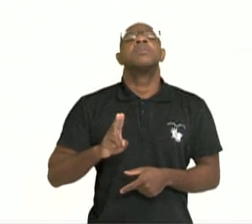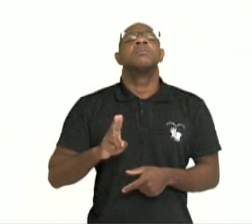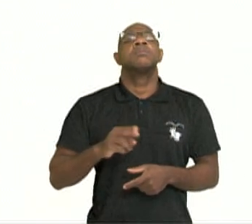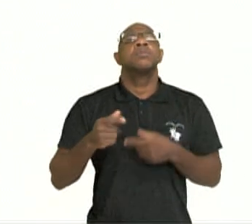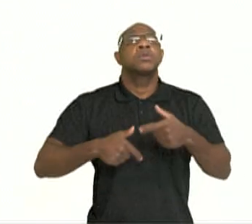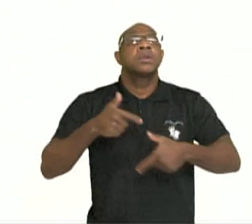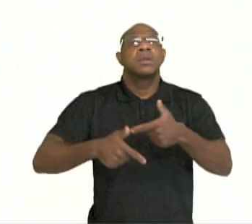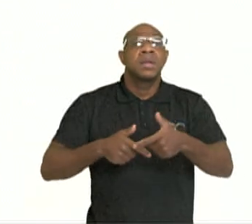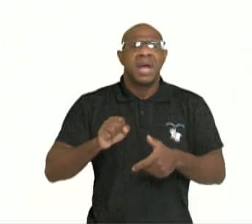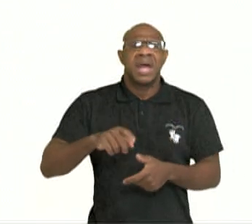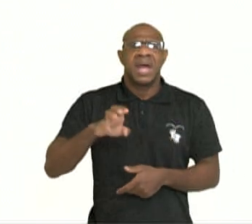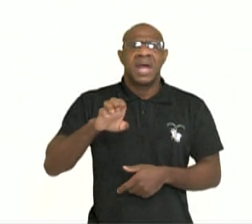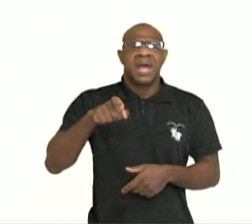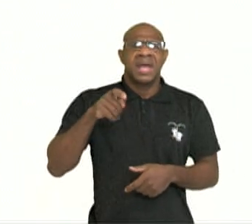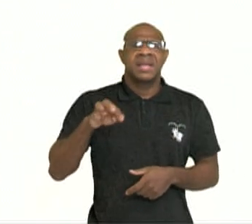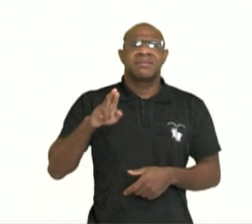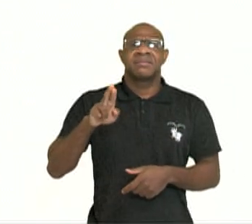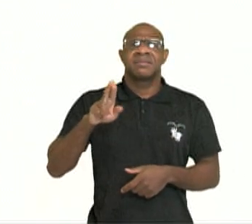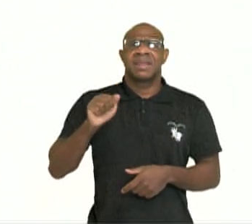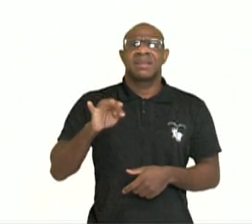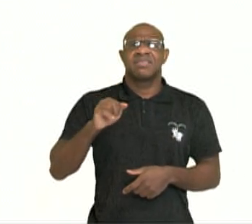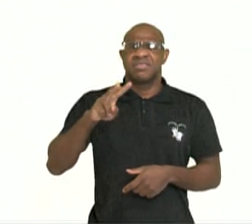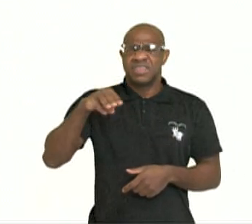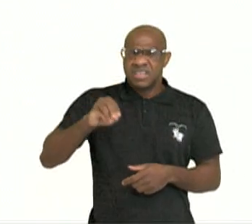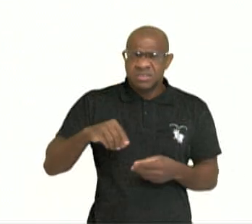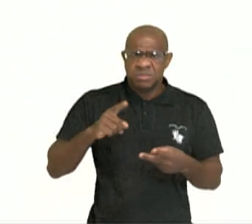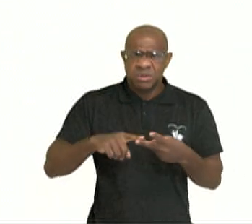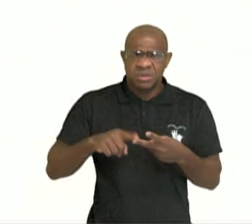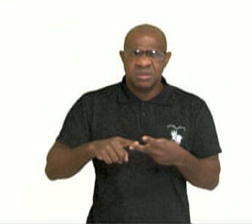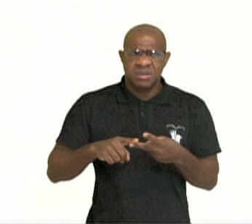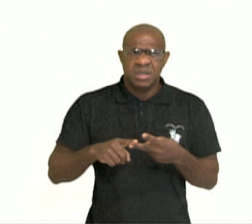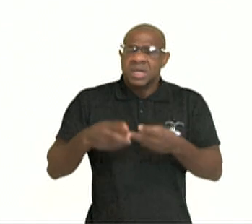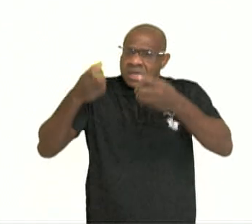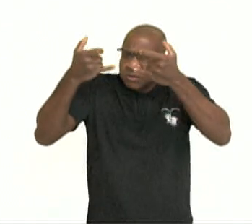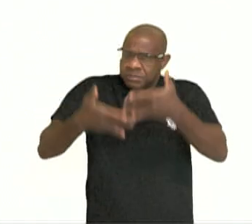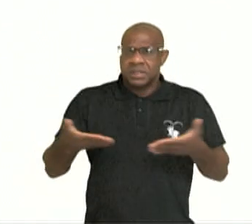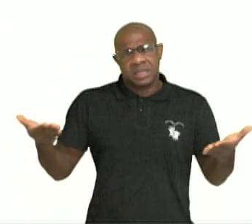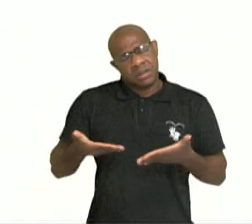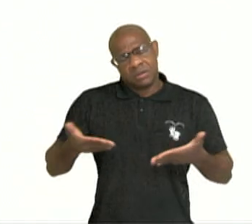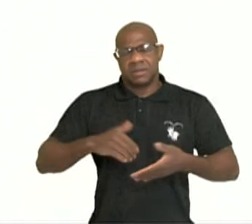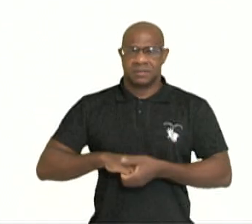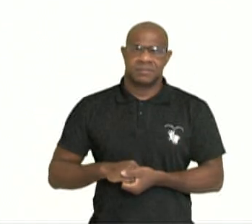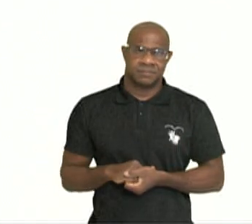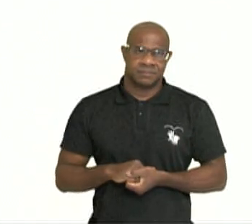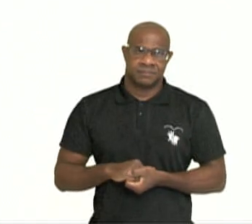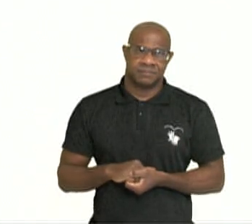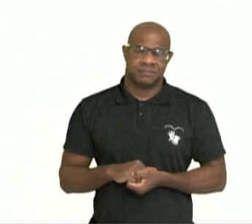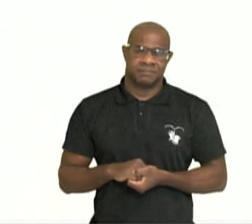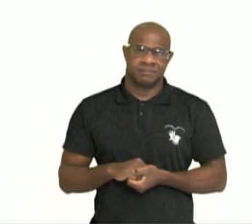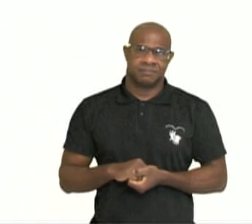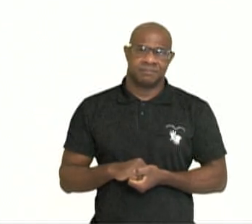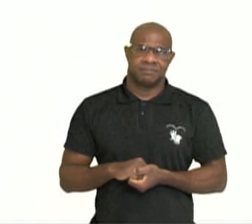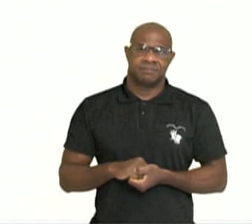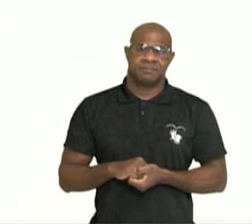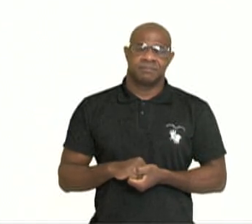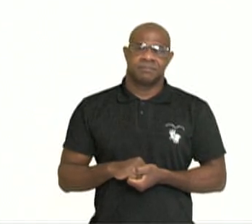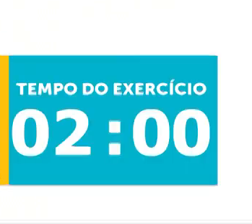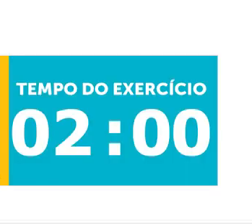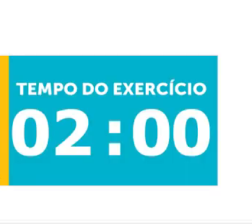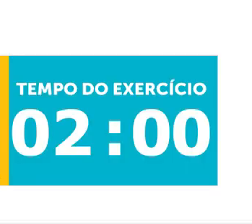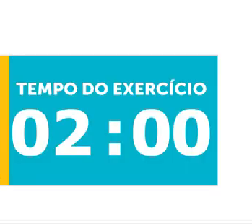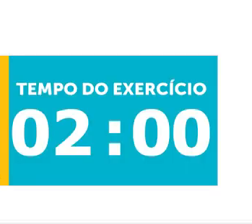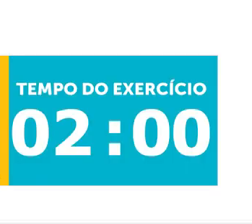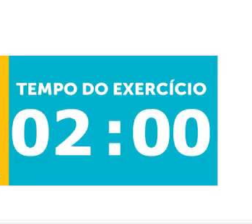extrativismo? Agora você me pegou, Fabiano. Justifique com as suas palavras. Vou dar um tempinho para vocês e eu já